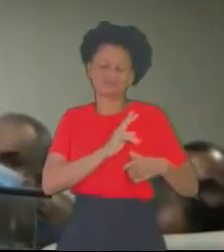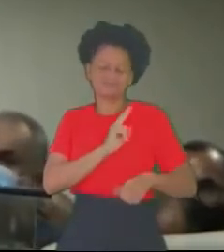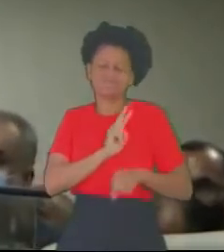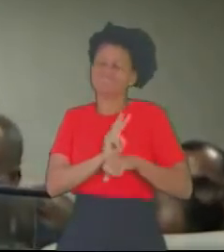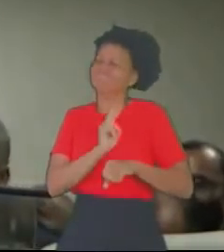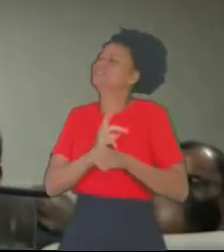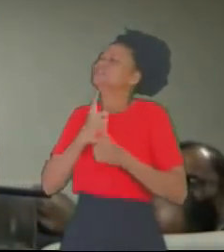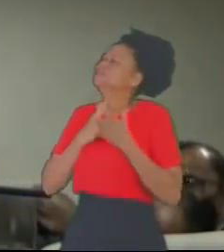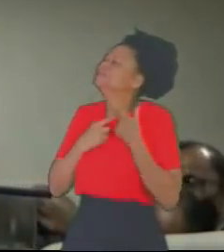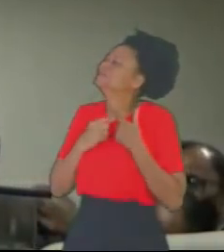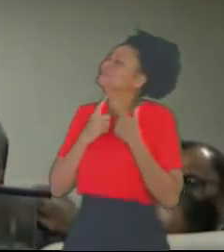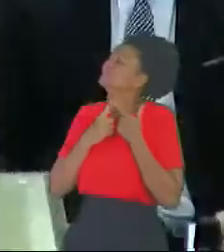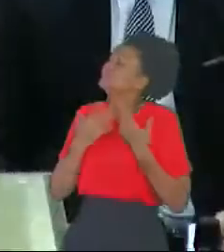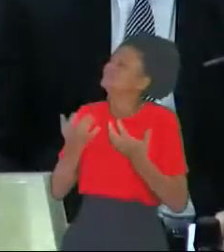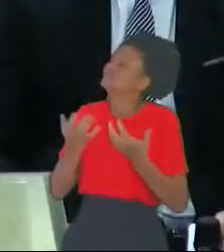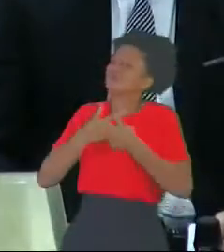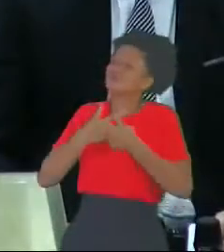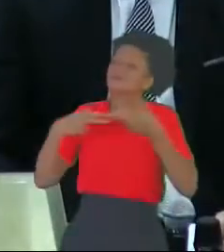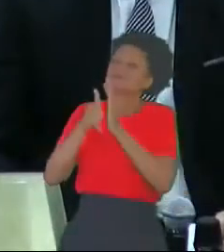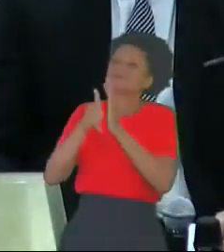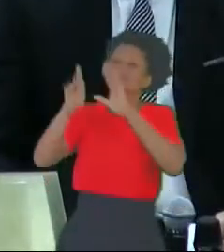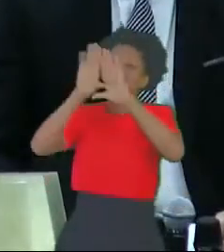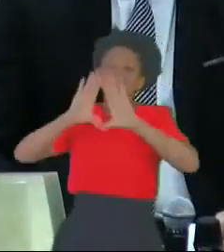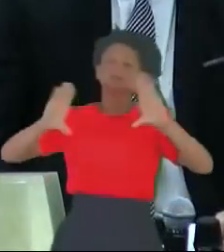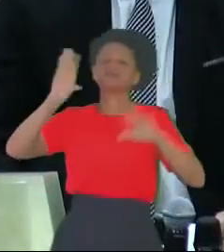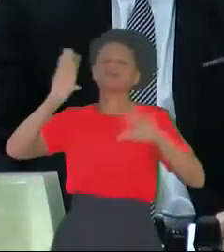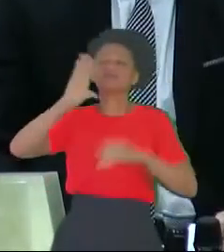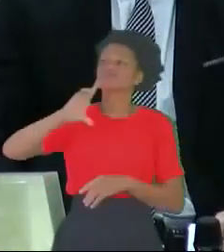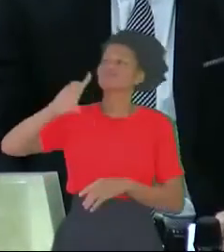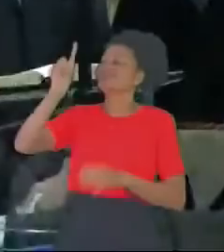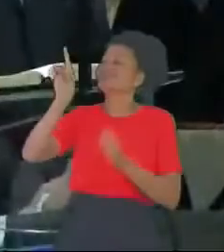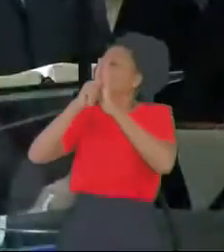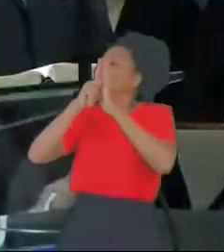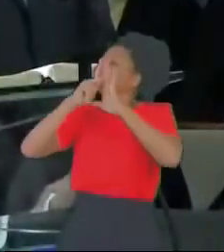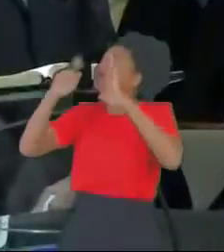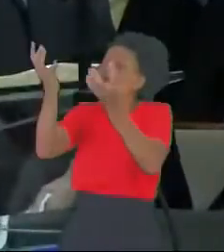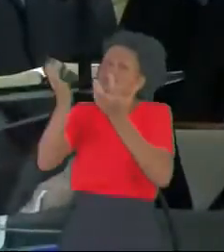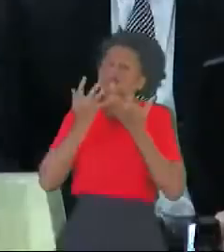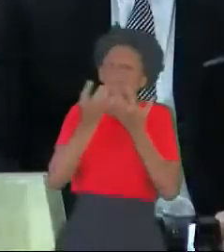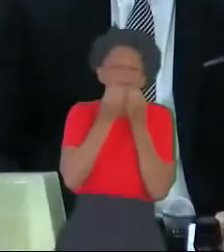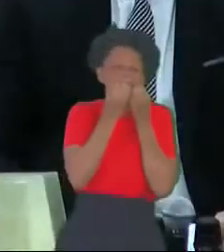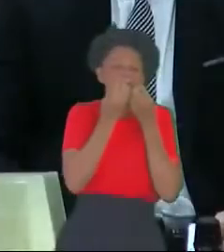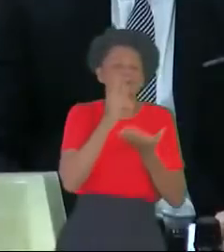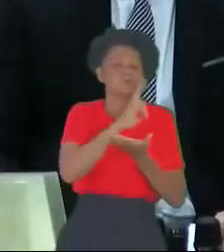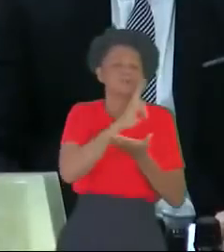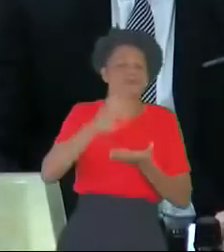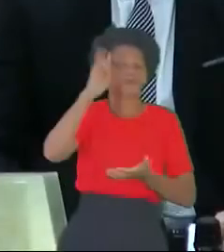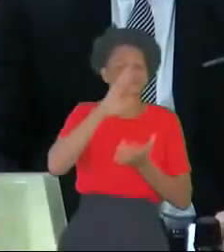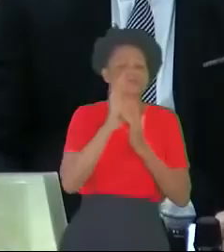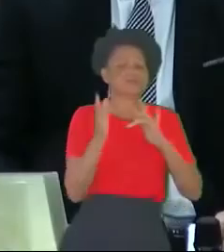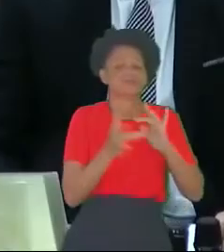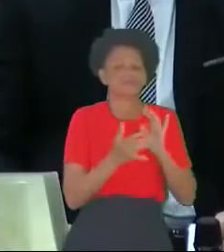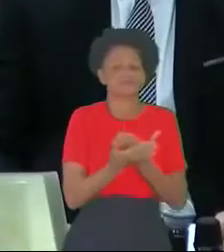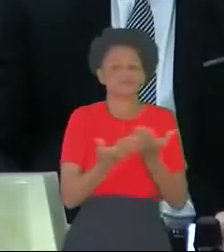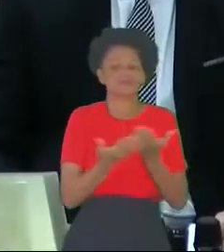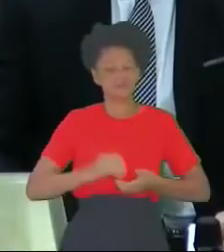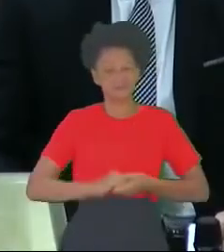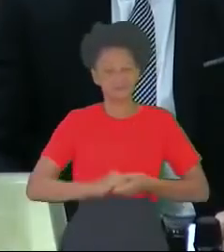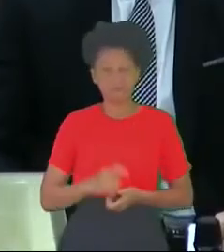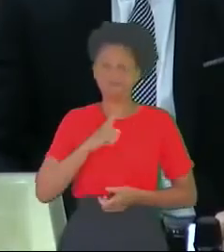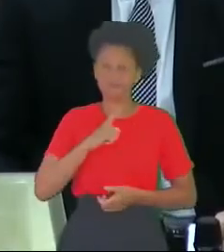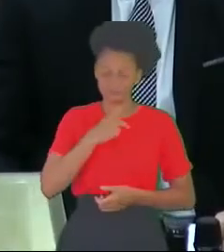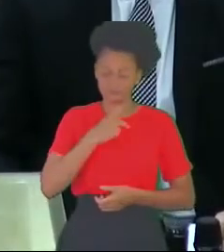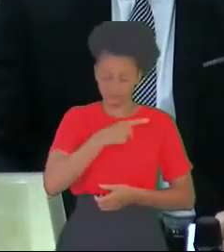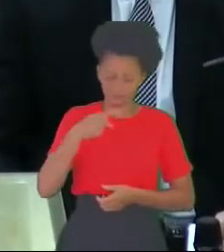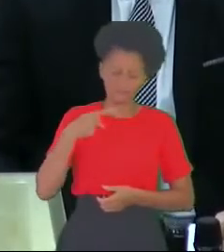anelando as coisas de Deus. Está anelando as coisas do céu. Bendito seja o nome do Senhor para sempre. Tem pastor que